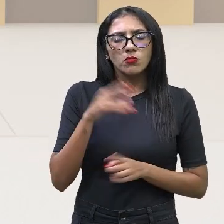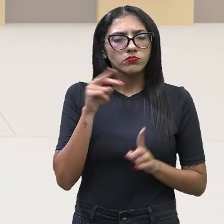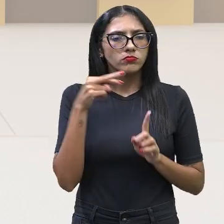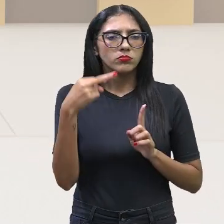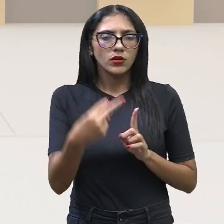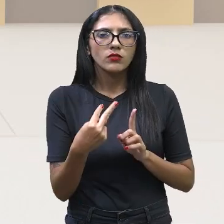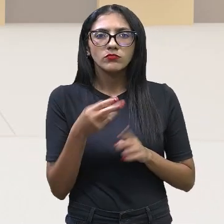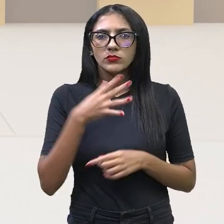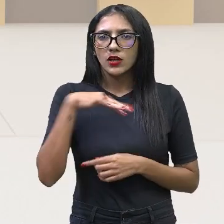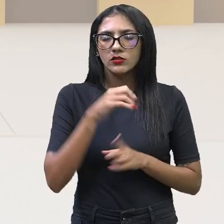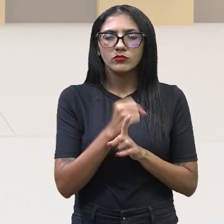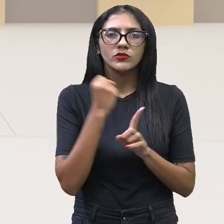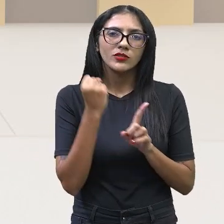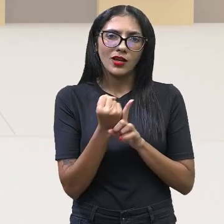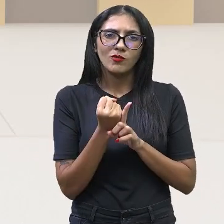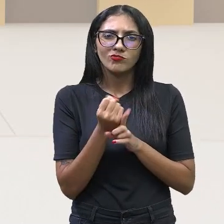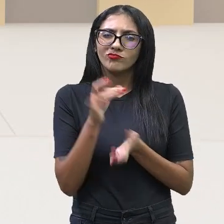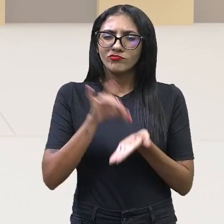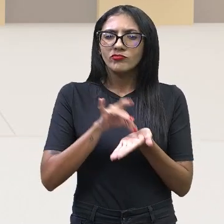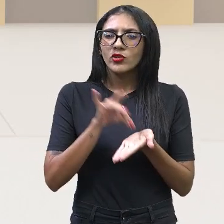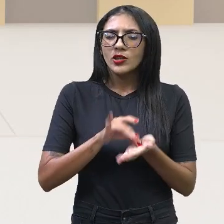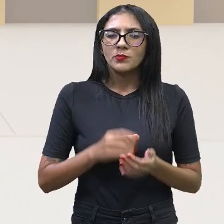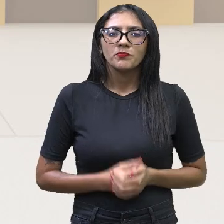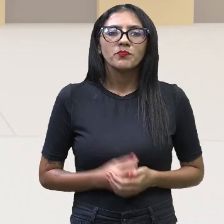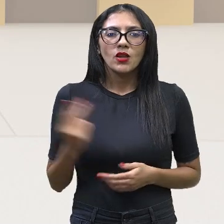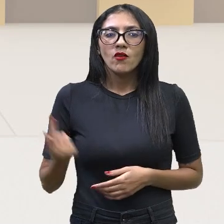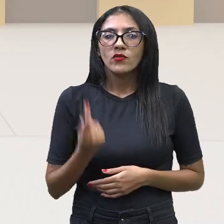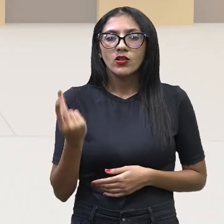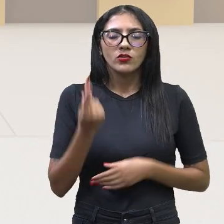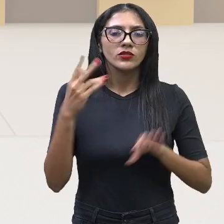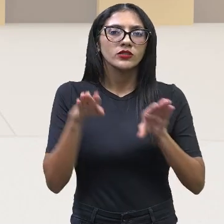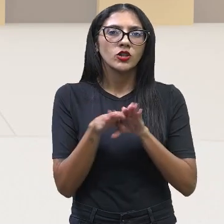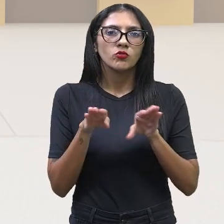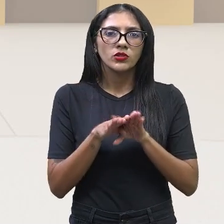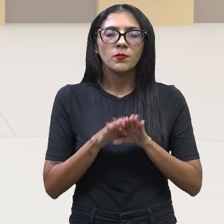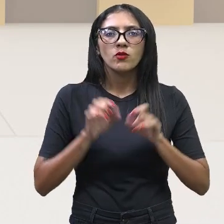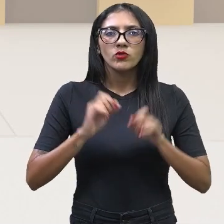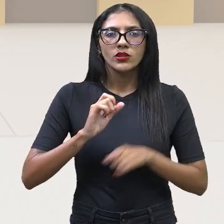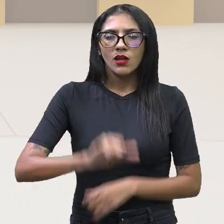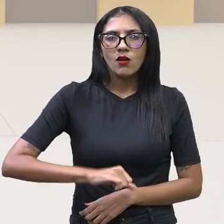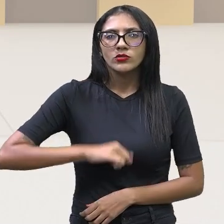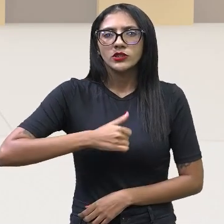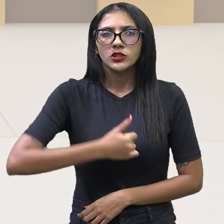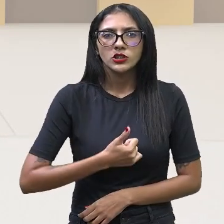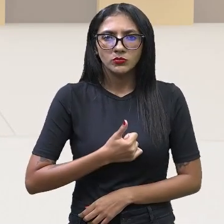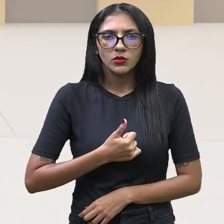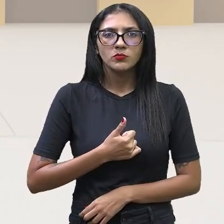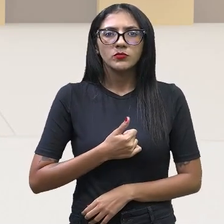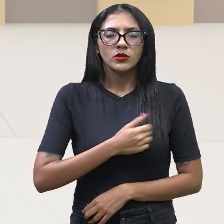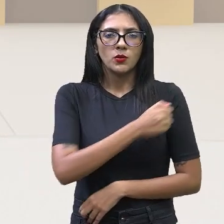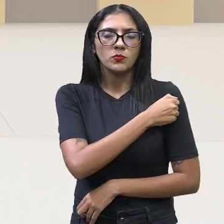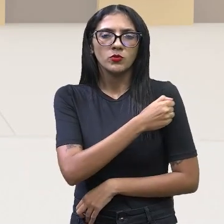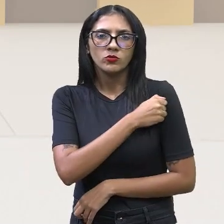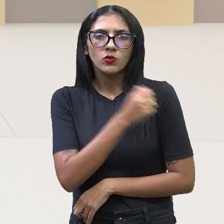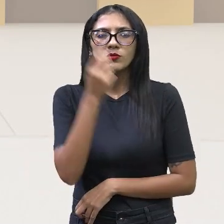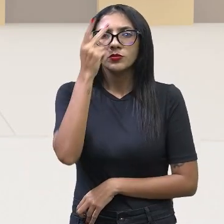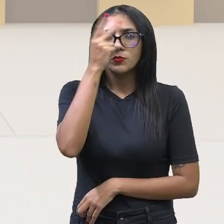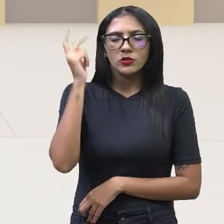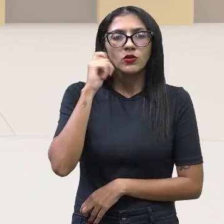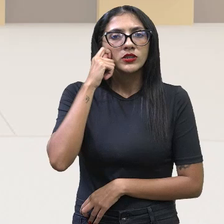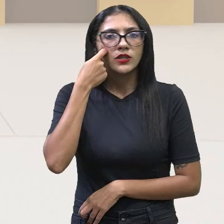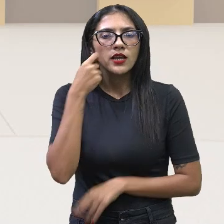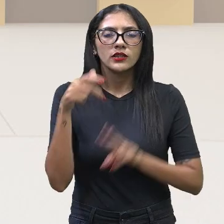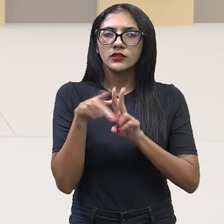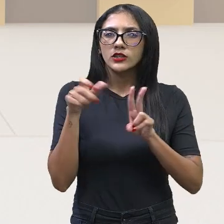olhares sociais. É ou não é verdade? Com valorização da autoestima de crianças negras, indígenas, entre outras,